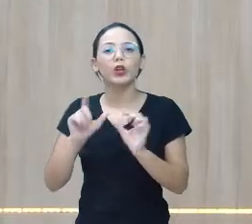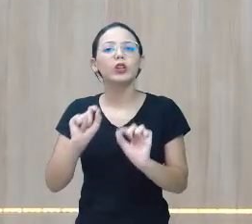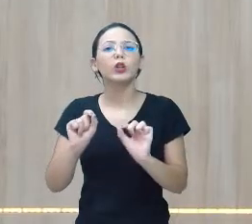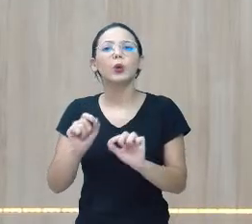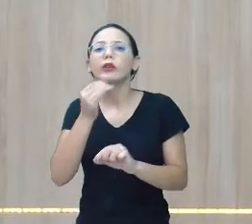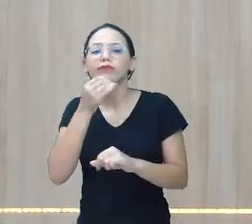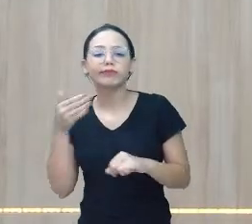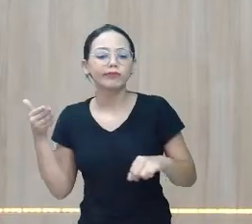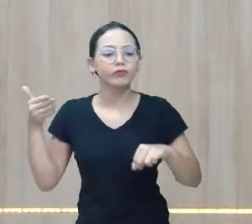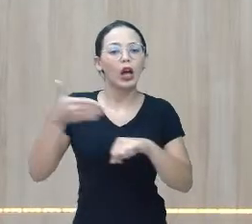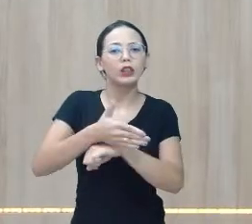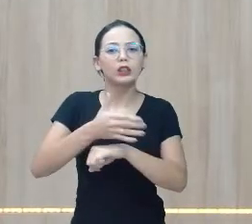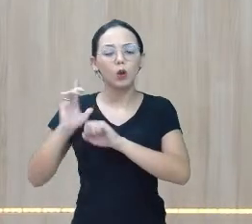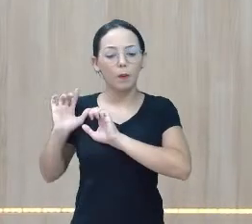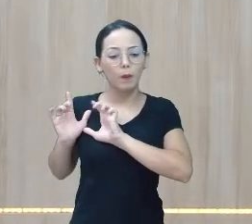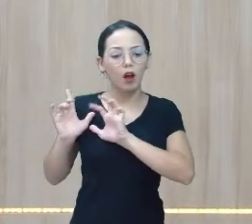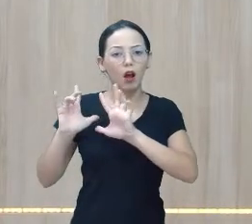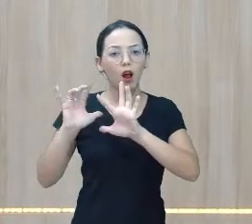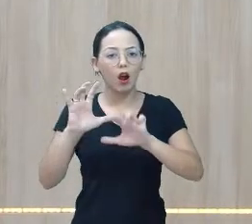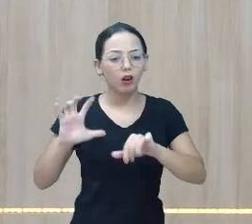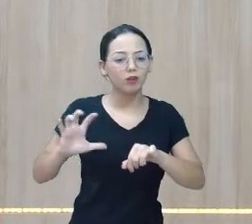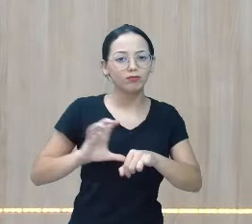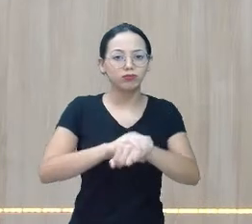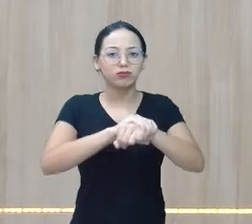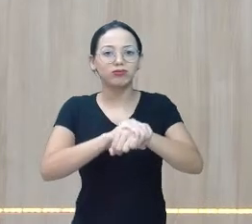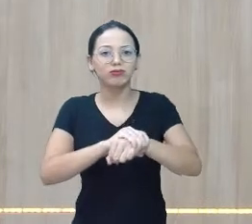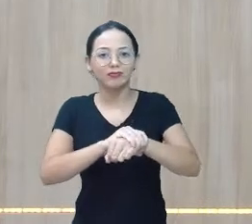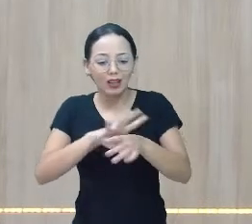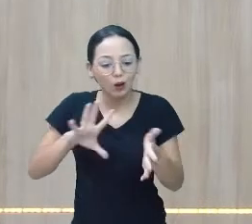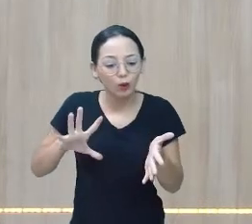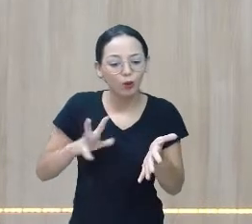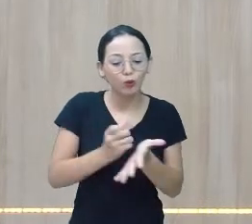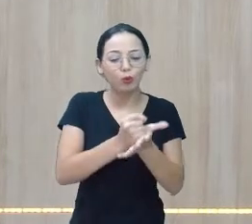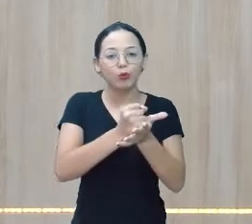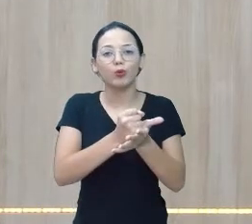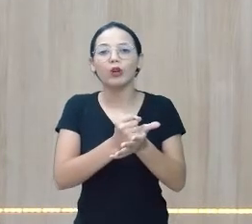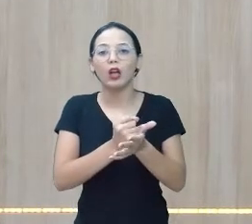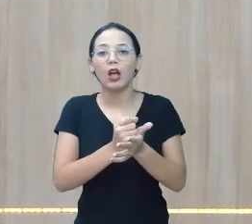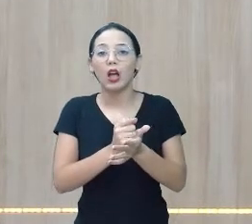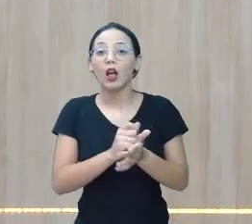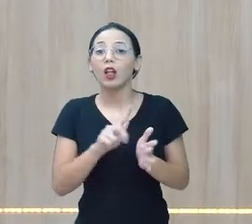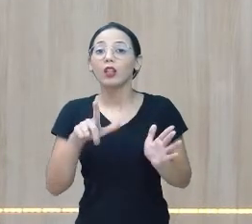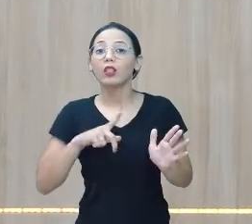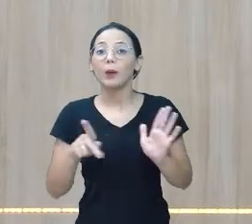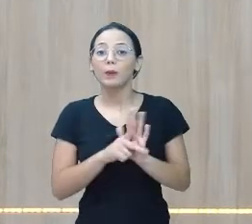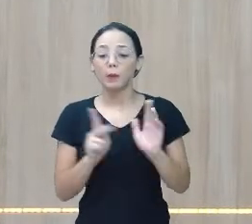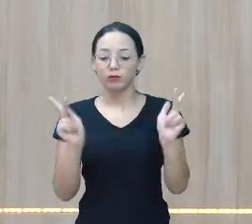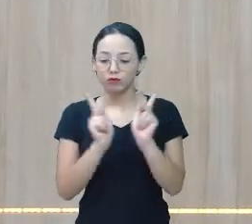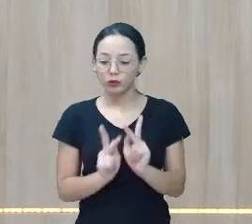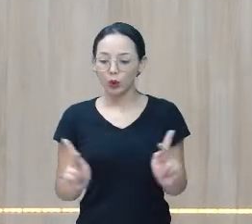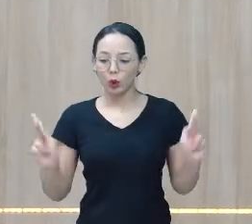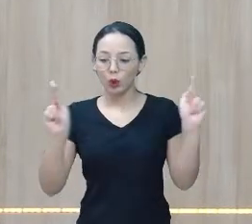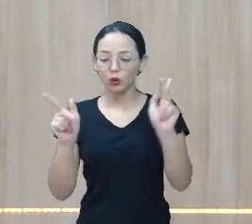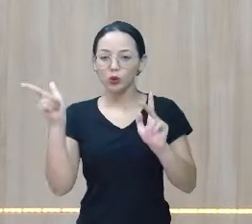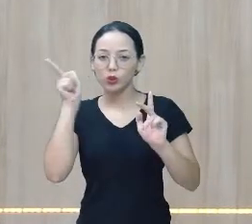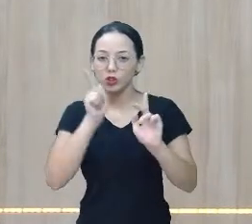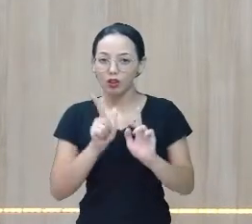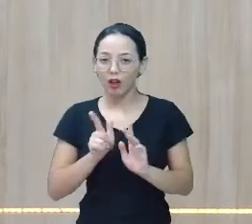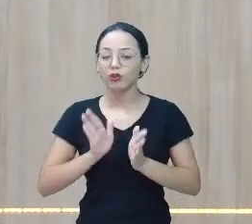elas invadiam um território alheio, e quando invadiam aquele território e se sagravam vitoriosas,